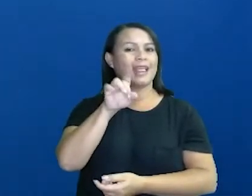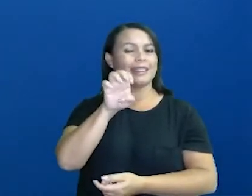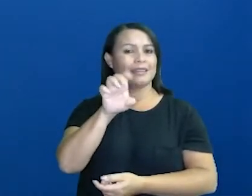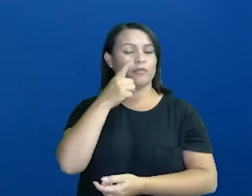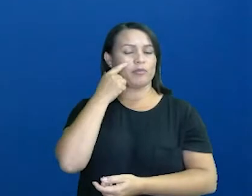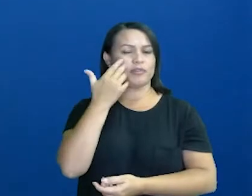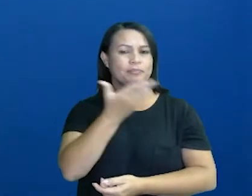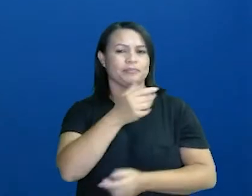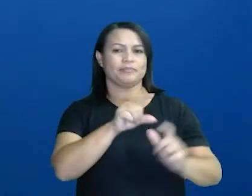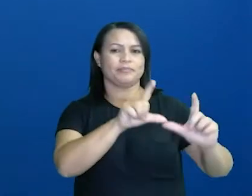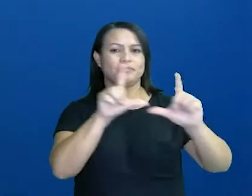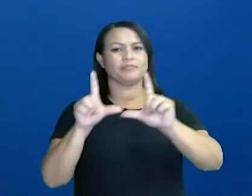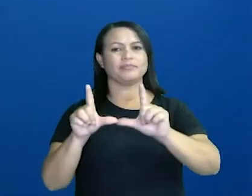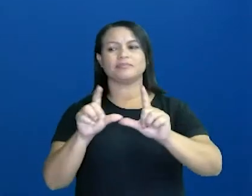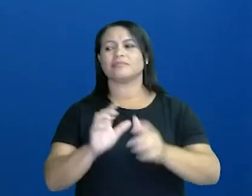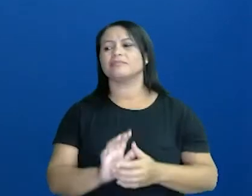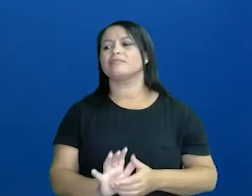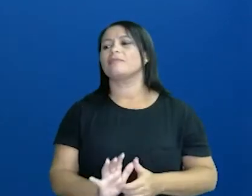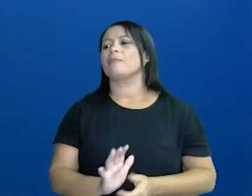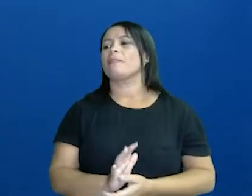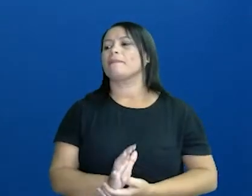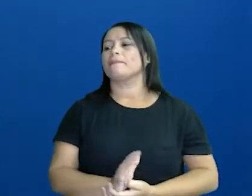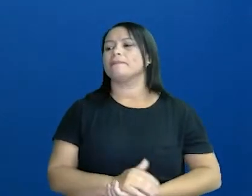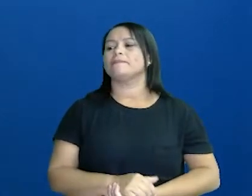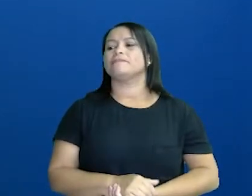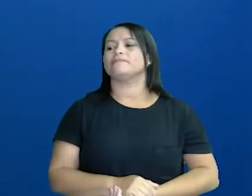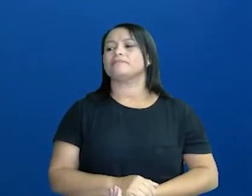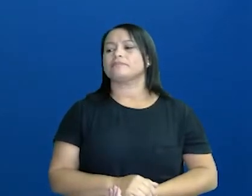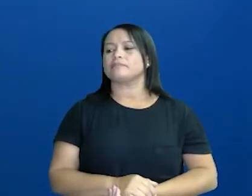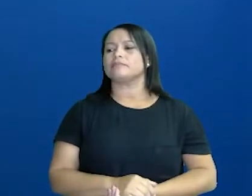4 E aí